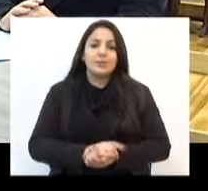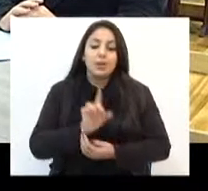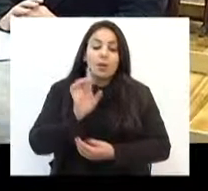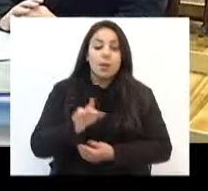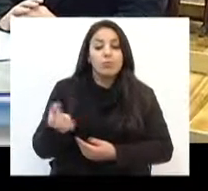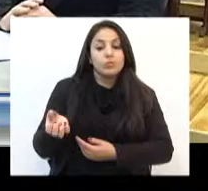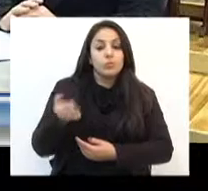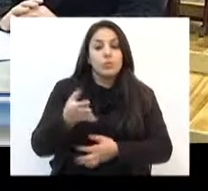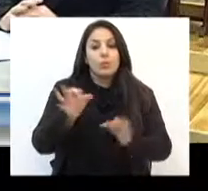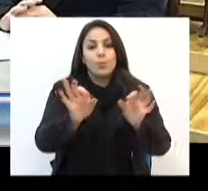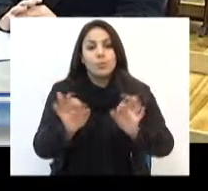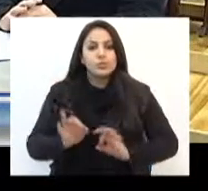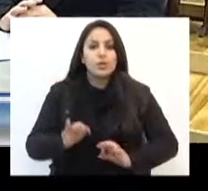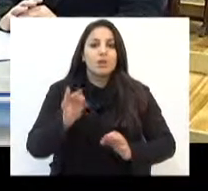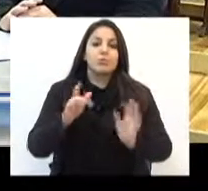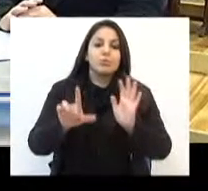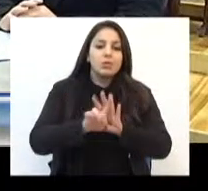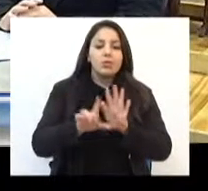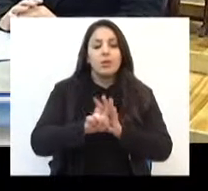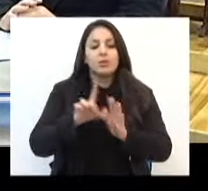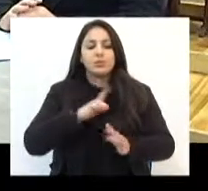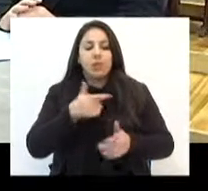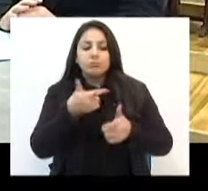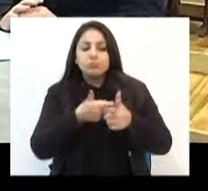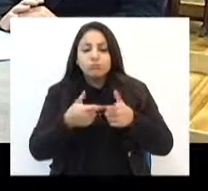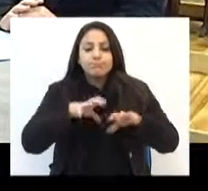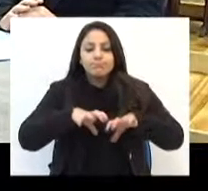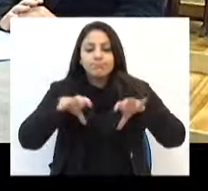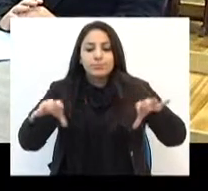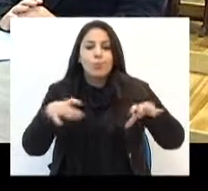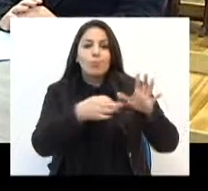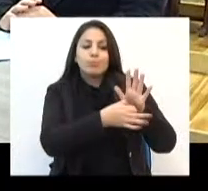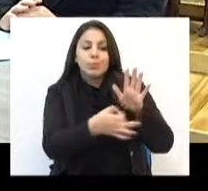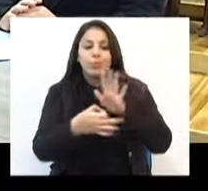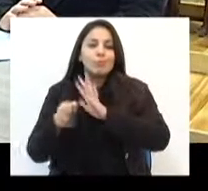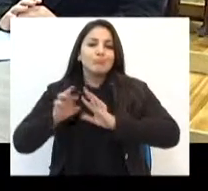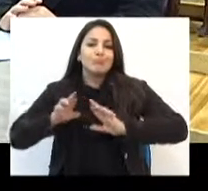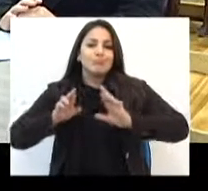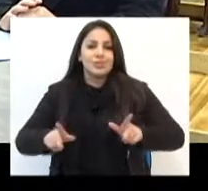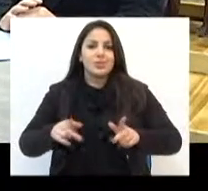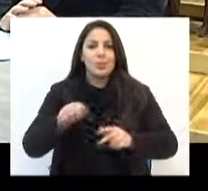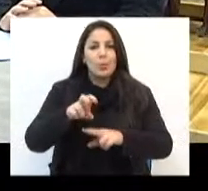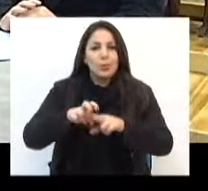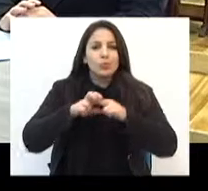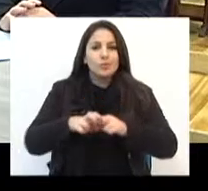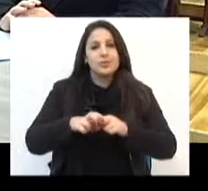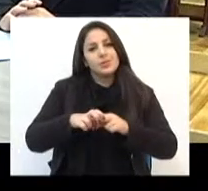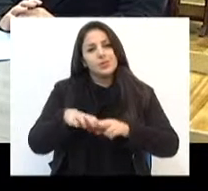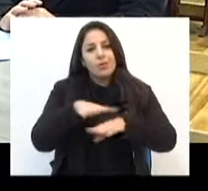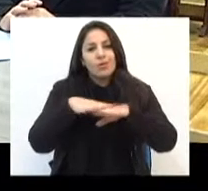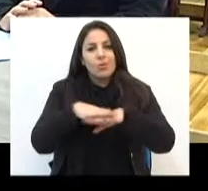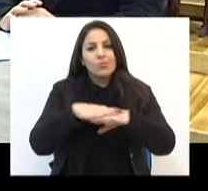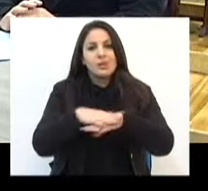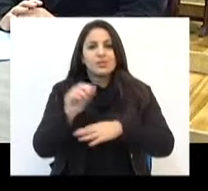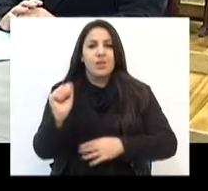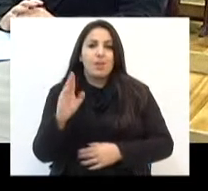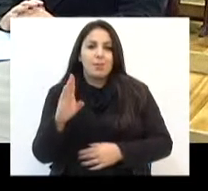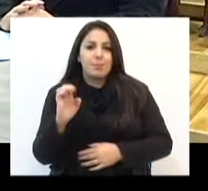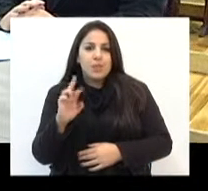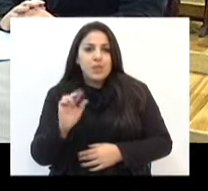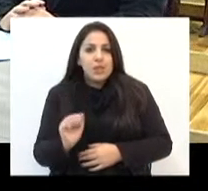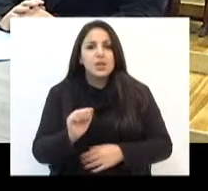para o dia 19 de agosto. Está tramitando no Legislativo uma proposta para padronizar